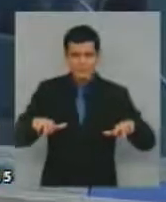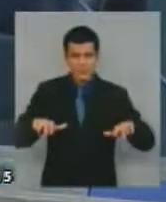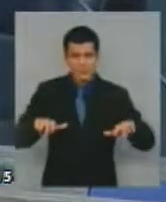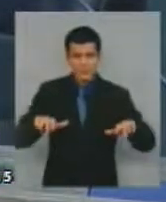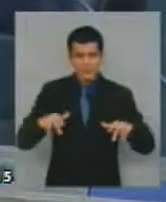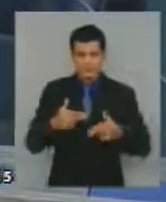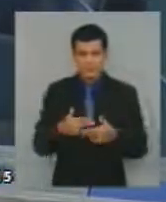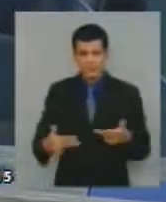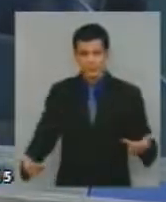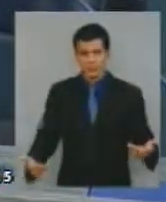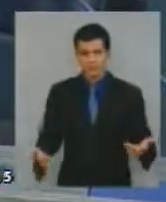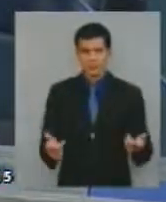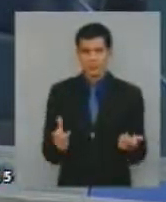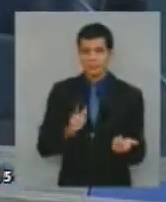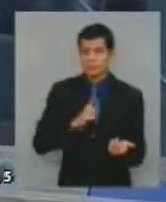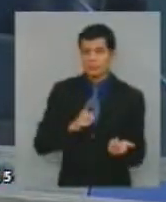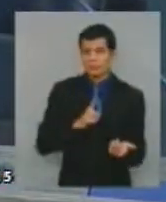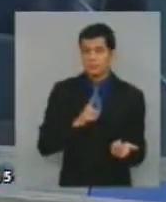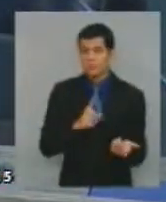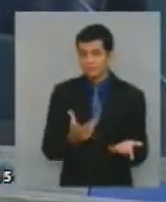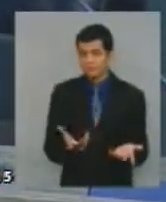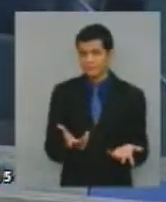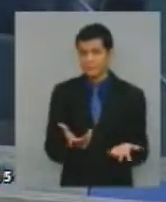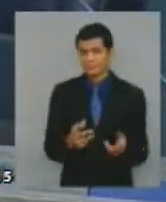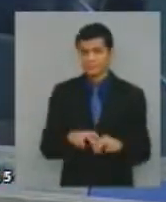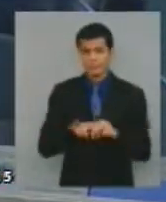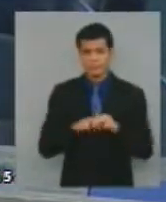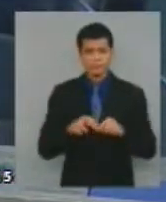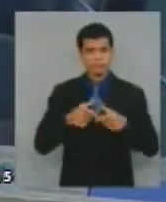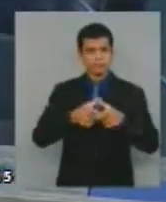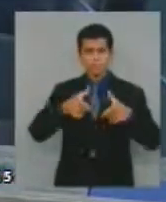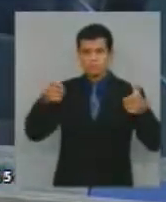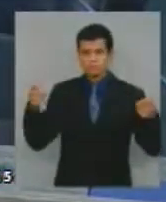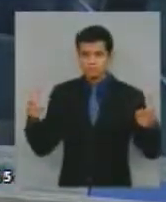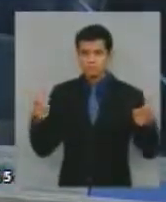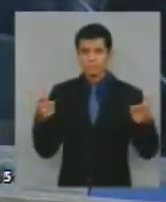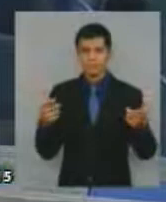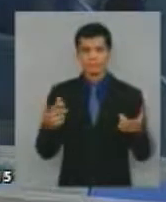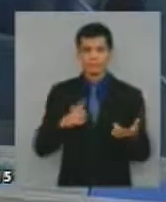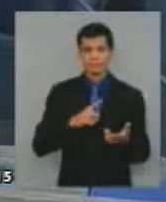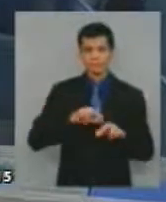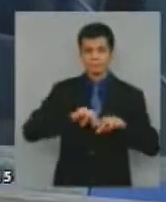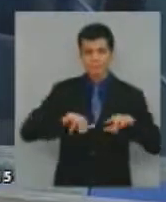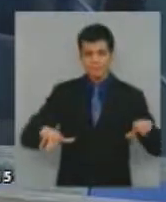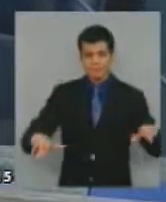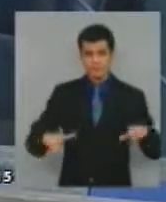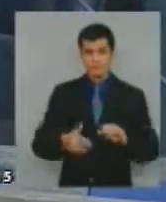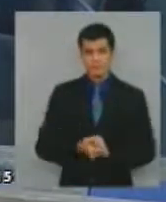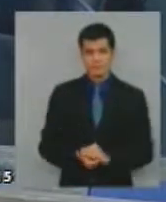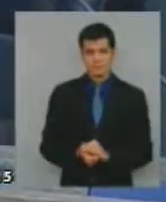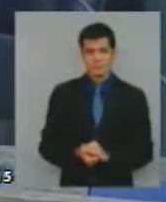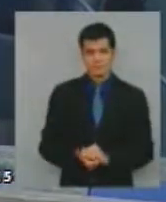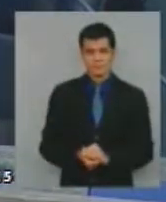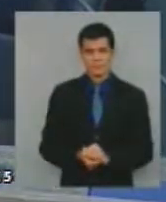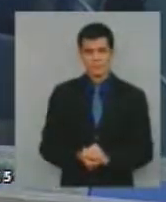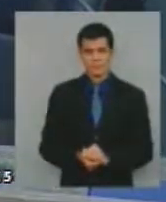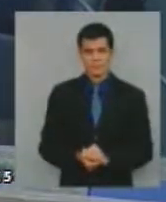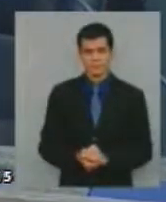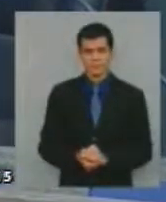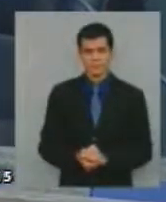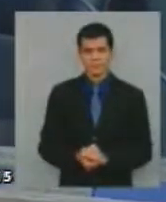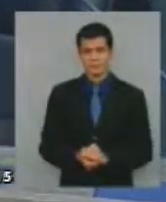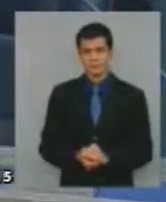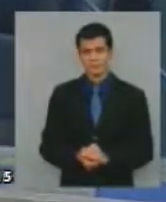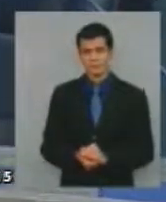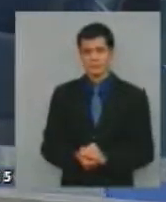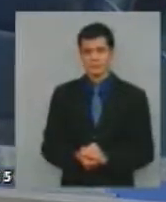mas retornando ao assunto, esse grande aumento da criminalidade tem uma relação direta com a droga. Você tem uma